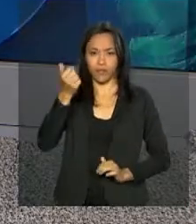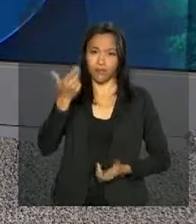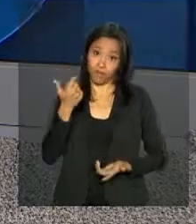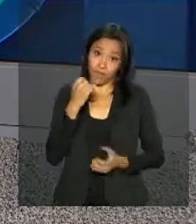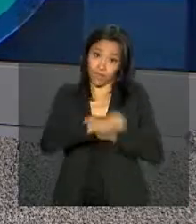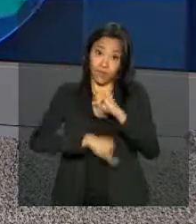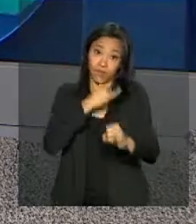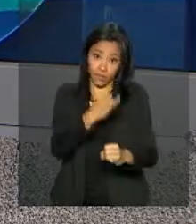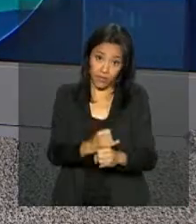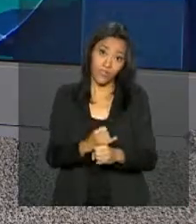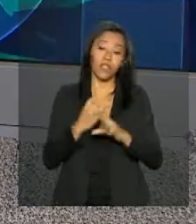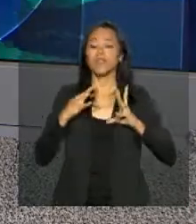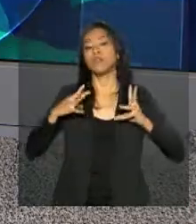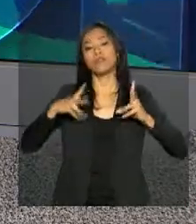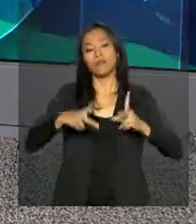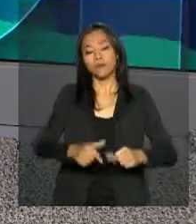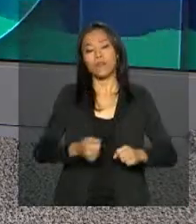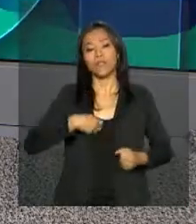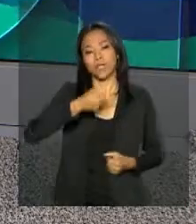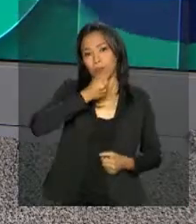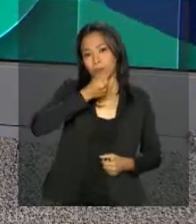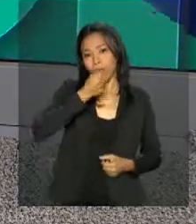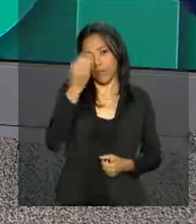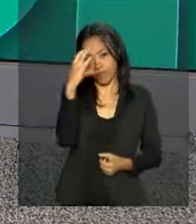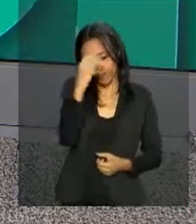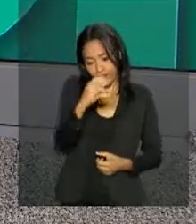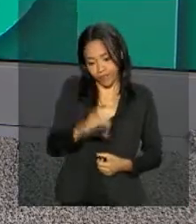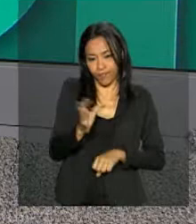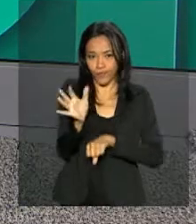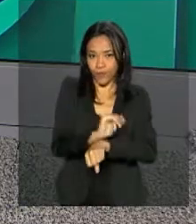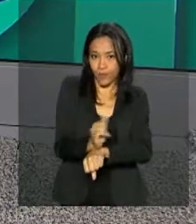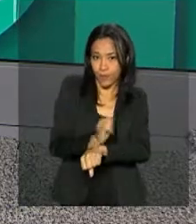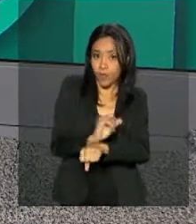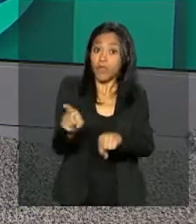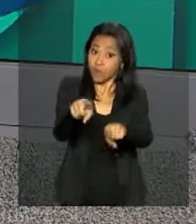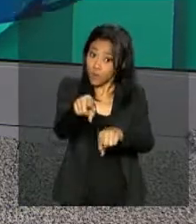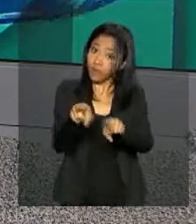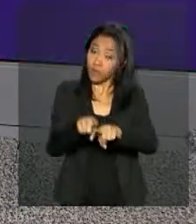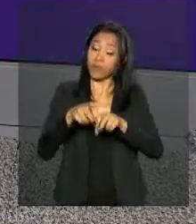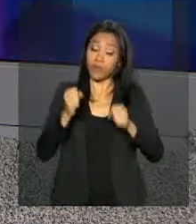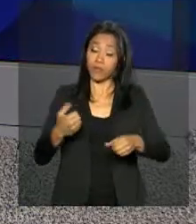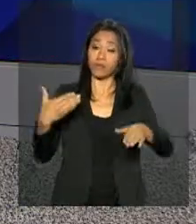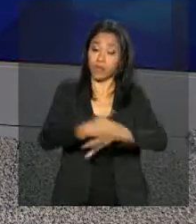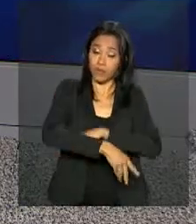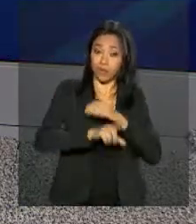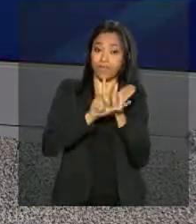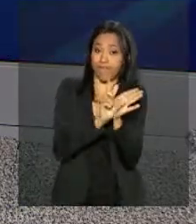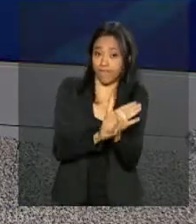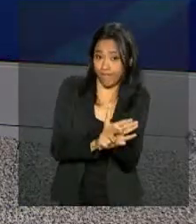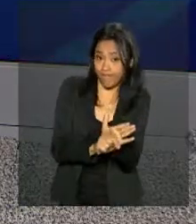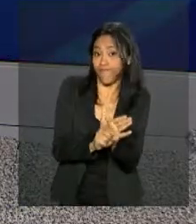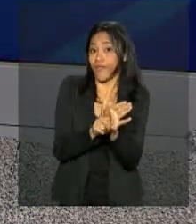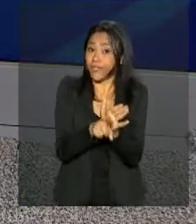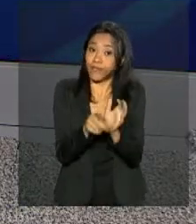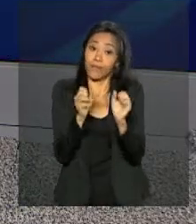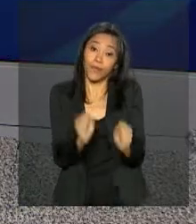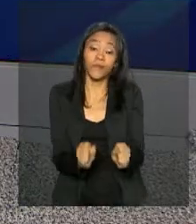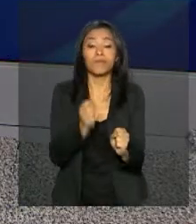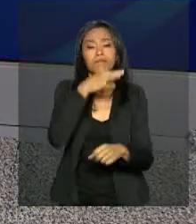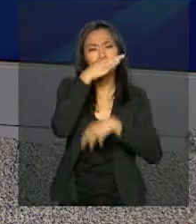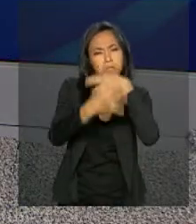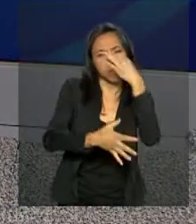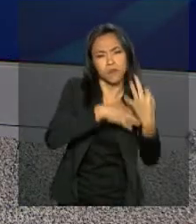e todas as reportagens estão em nosso canal no youtube acesse também o nosso perfil no twitter você pode mandar suas sugestões